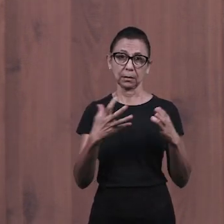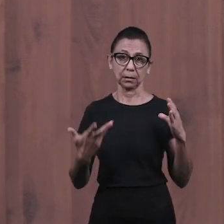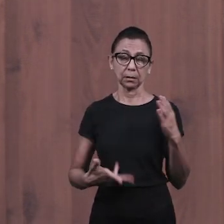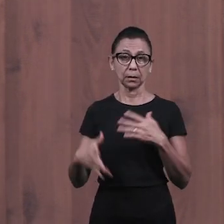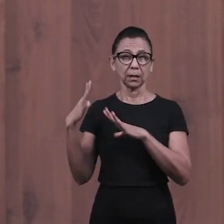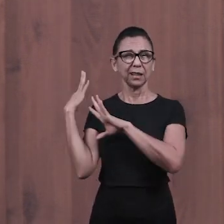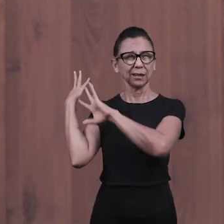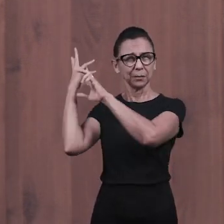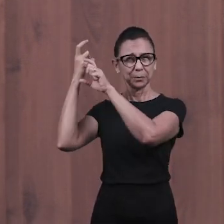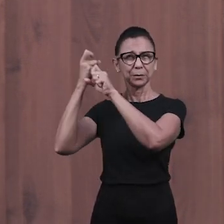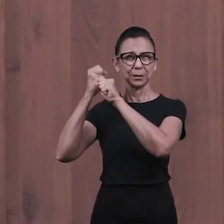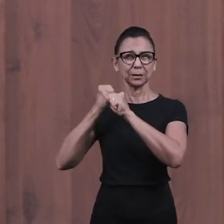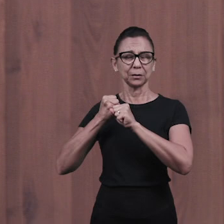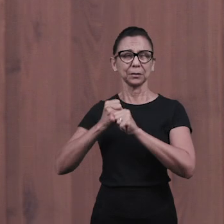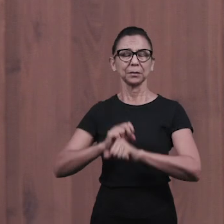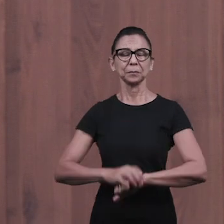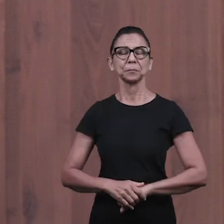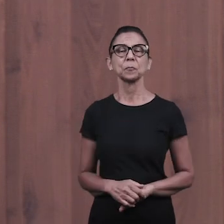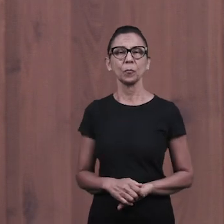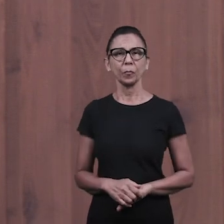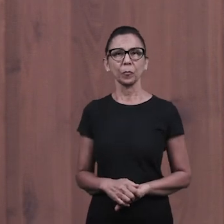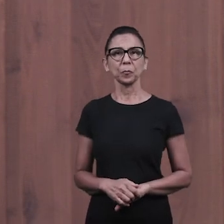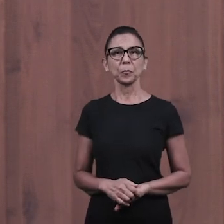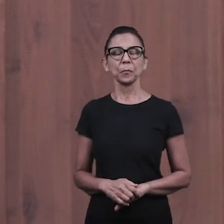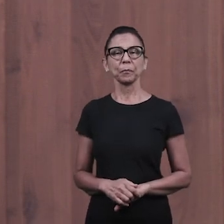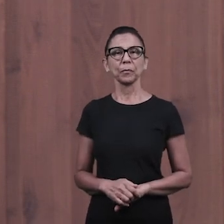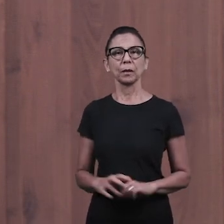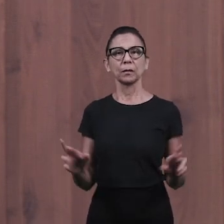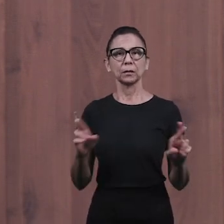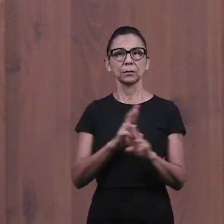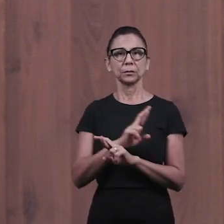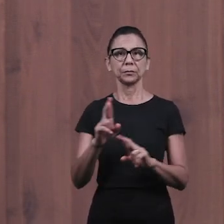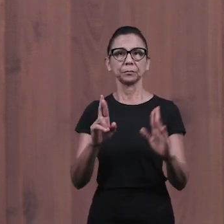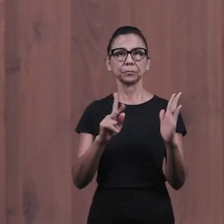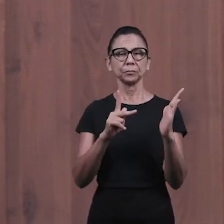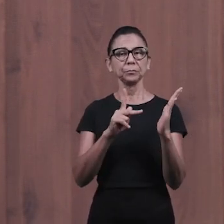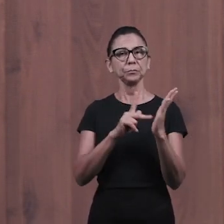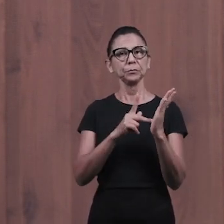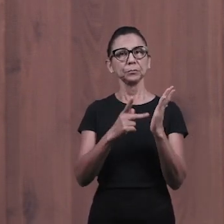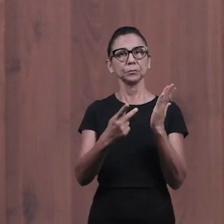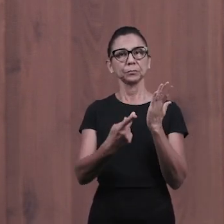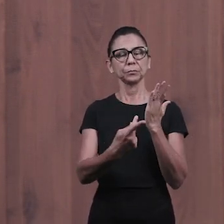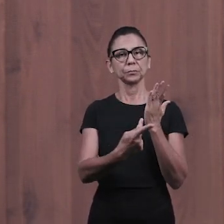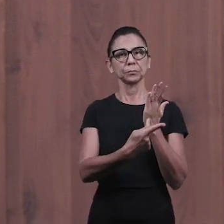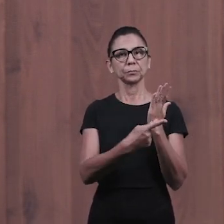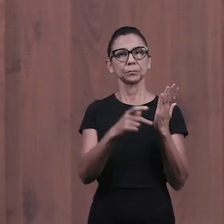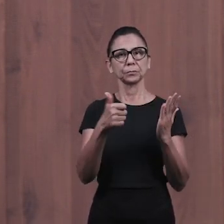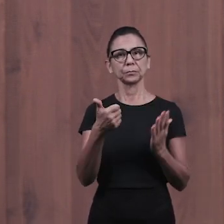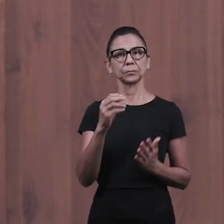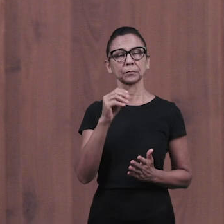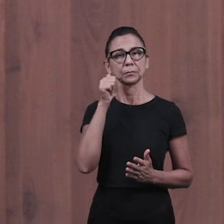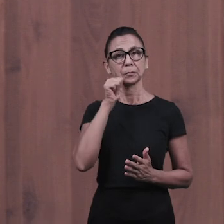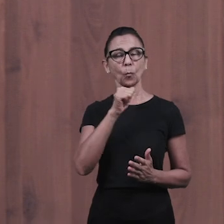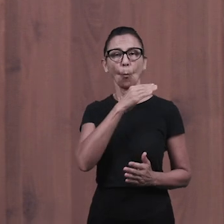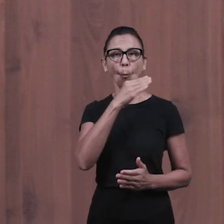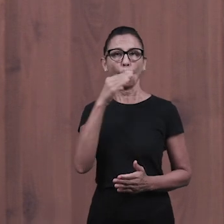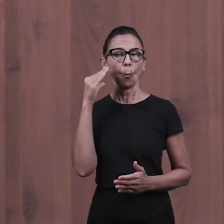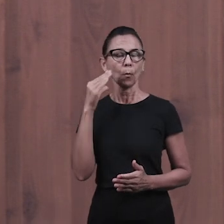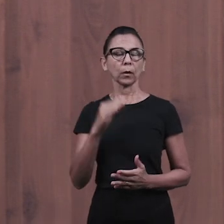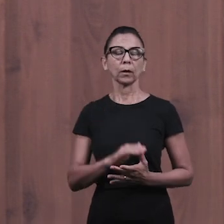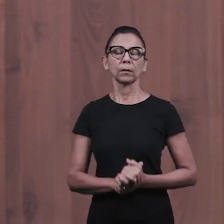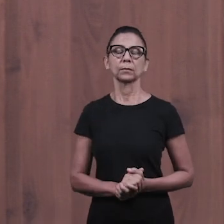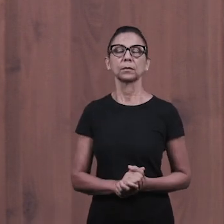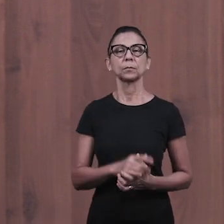desse lembrete, recordando esses fatos relacionados ao estudo da parábola das 10 virgens, nós vamos então agora à nossa